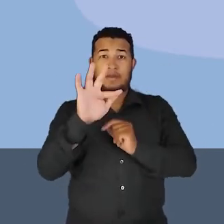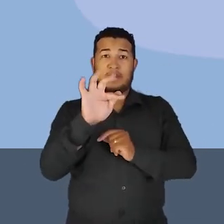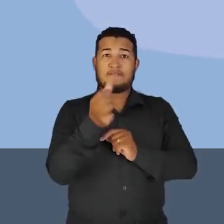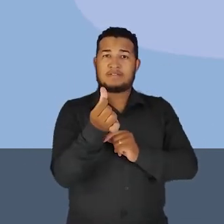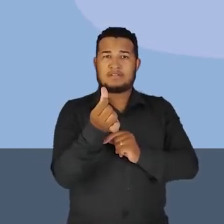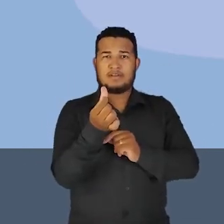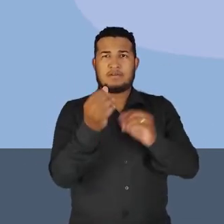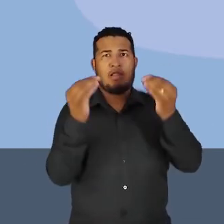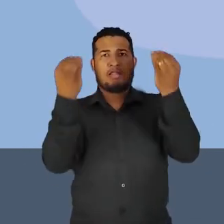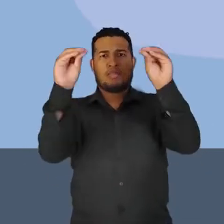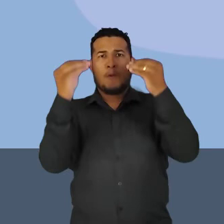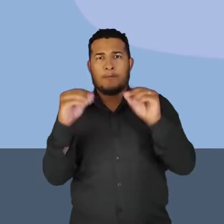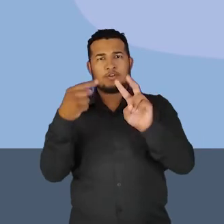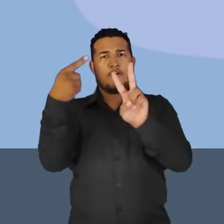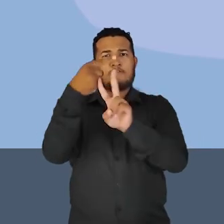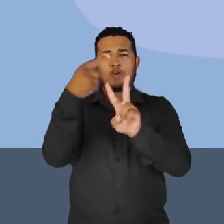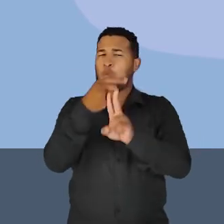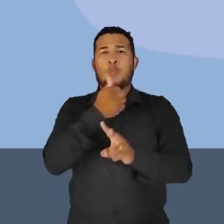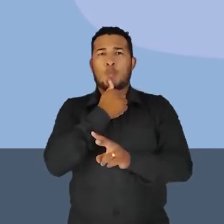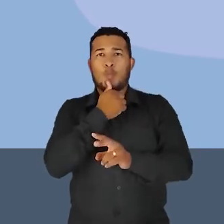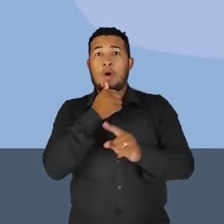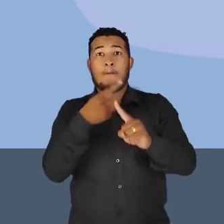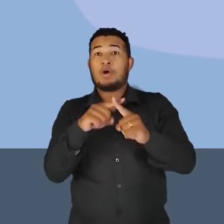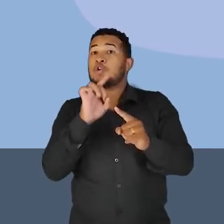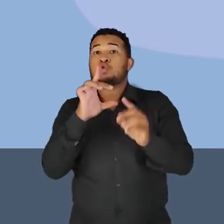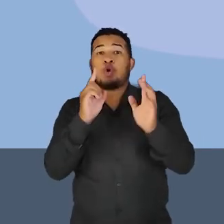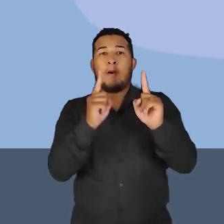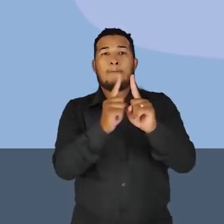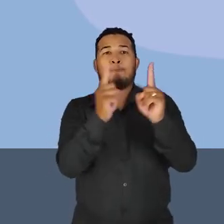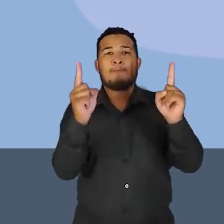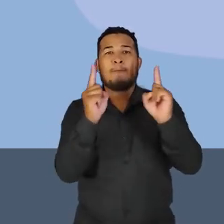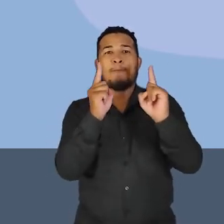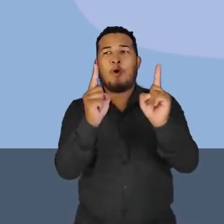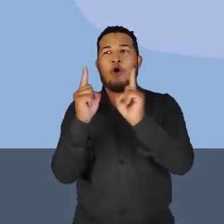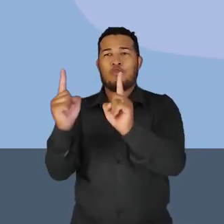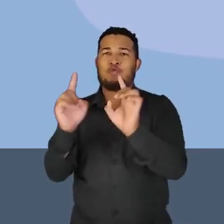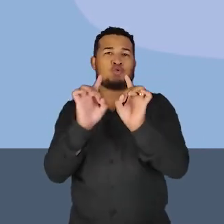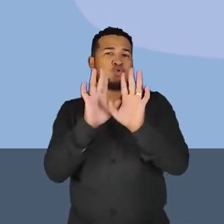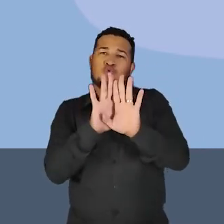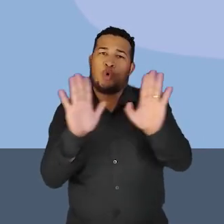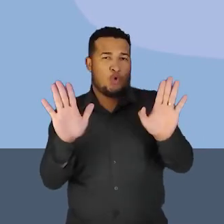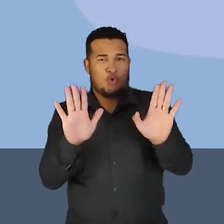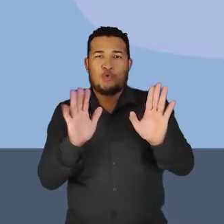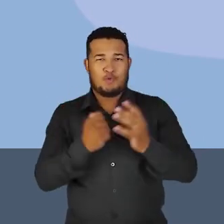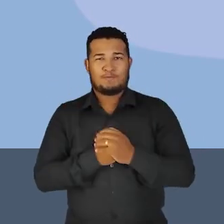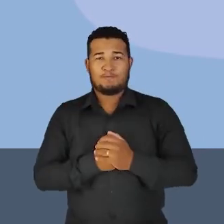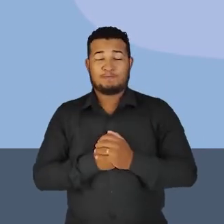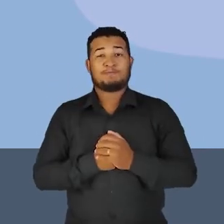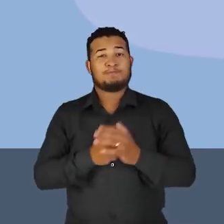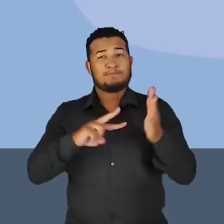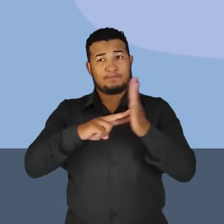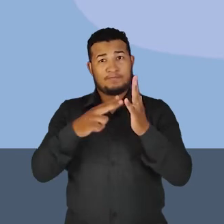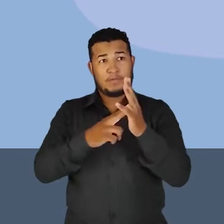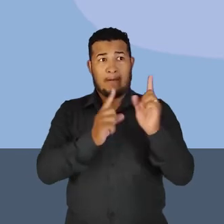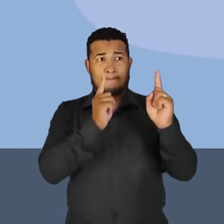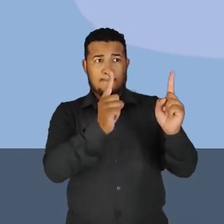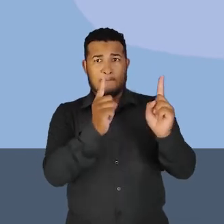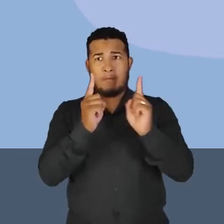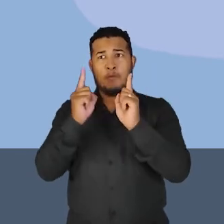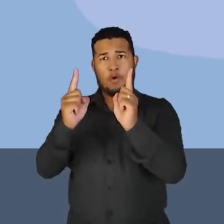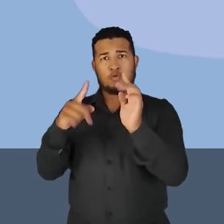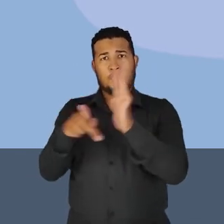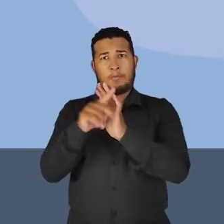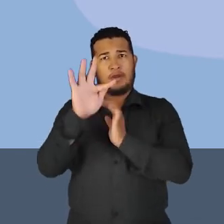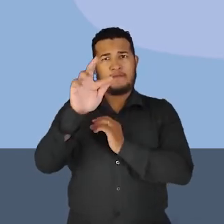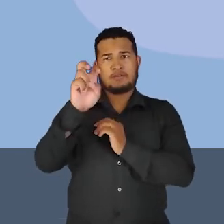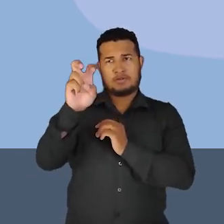em cima de vetor, porque ali eu estou olhando só o módulo. Eu estou avaliando o módulo, estou pegando o módulo do vetor F5,